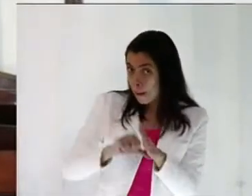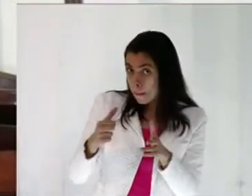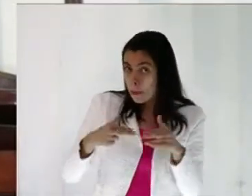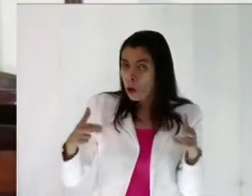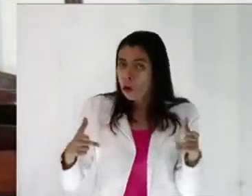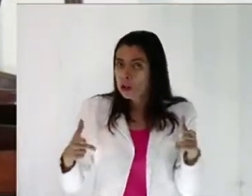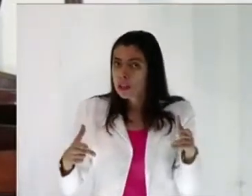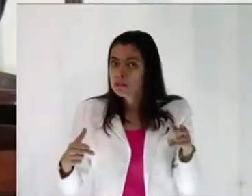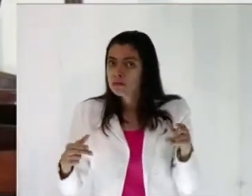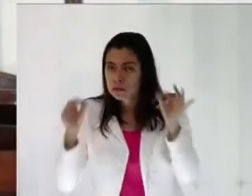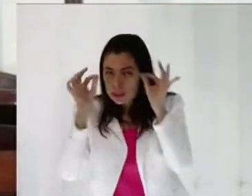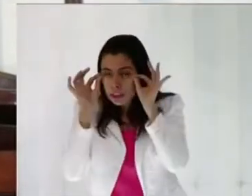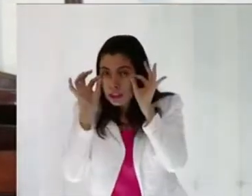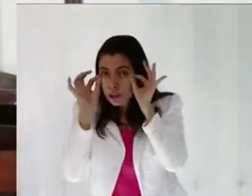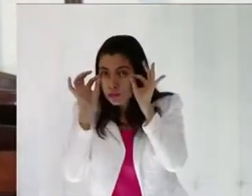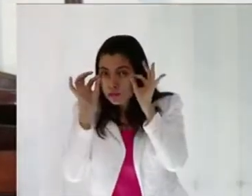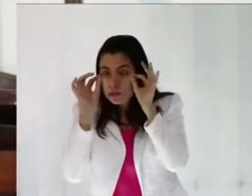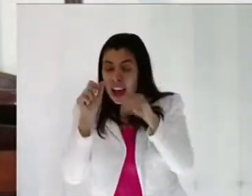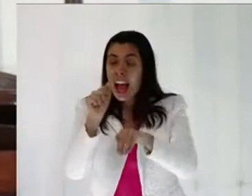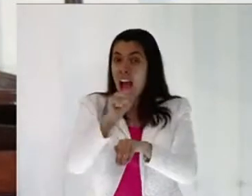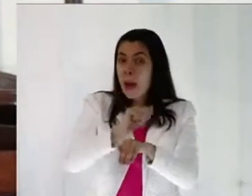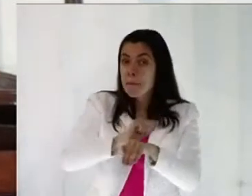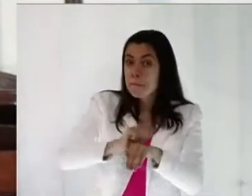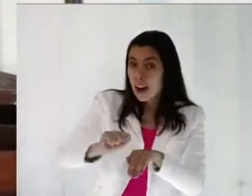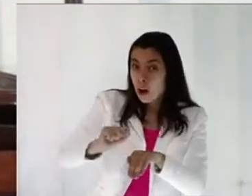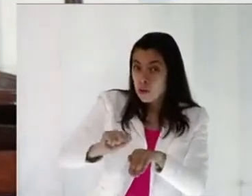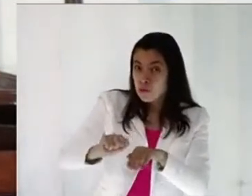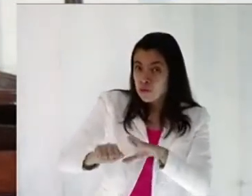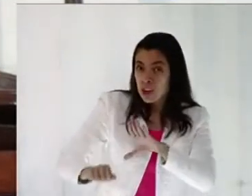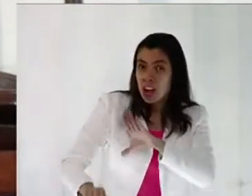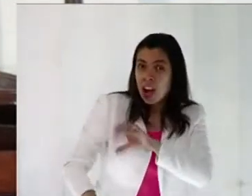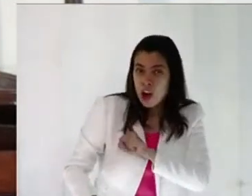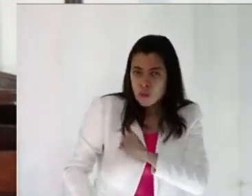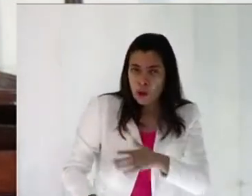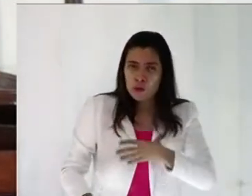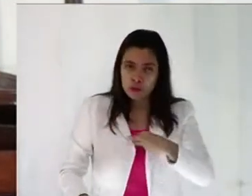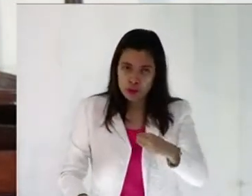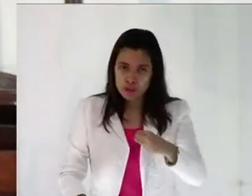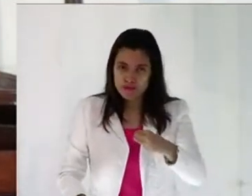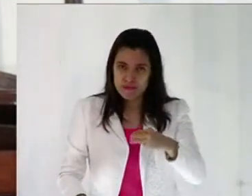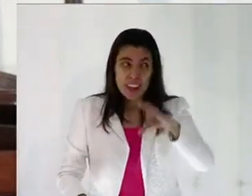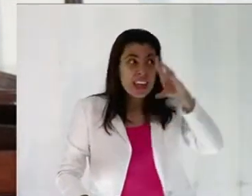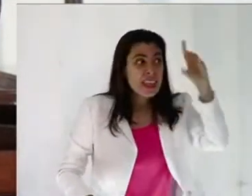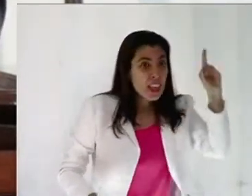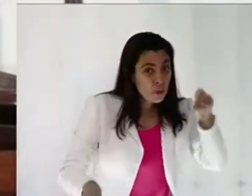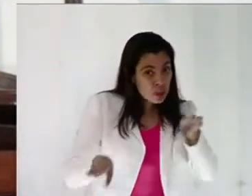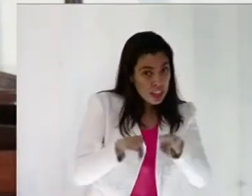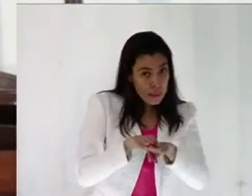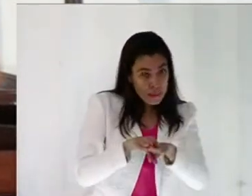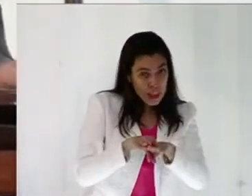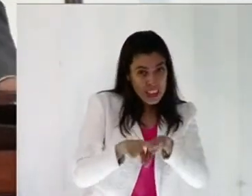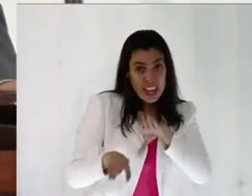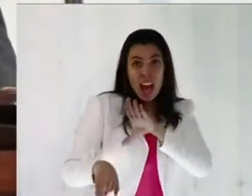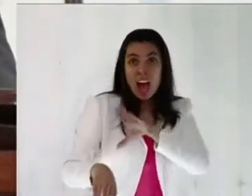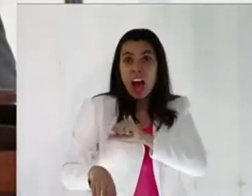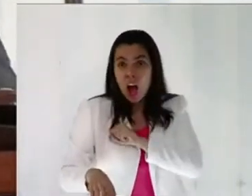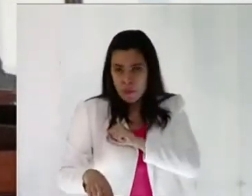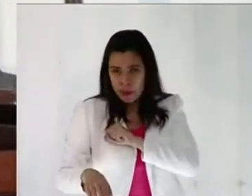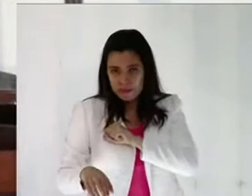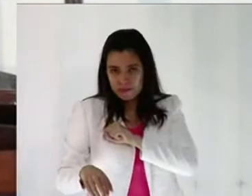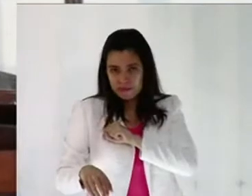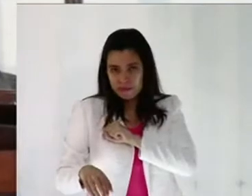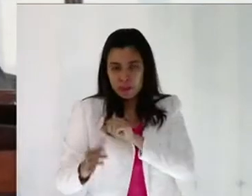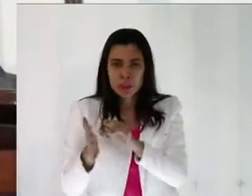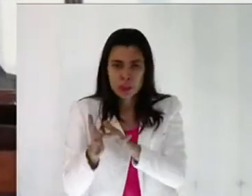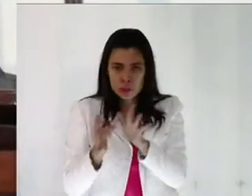filho. Mas agora em que somente o pai e o filho estão se dirigindo àquele monte, outros paralelos podem ser feitos. Olha que